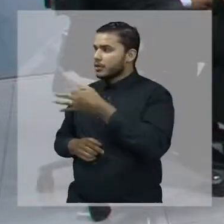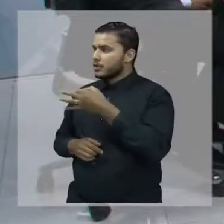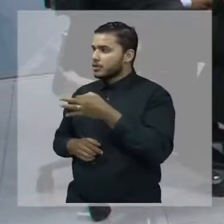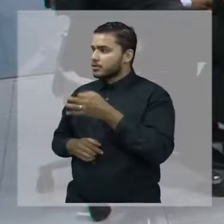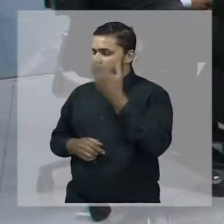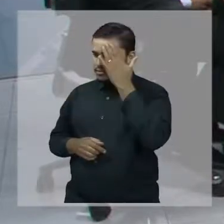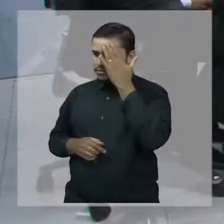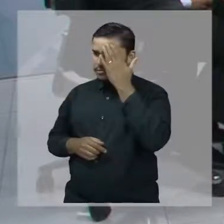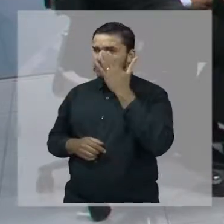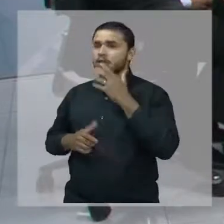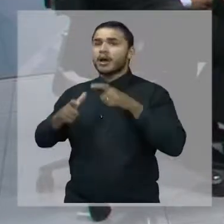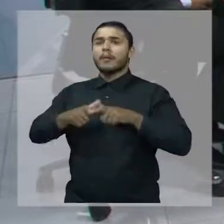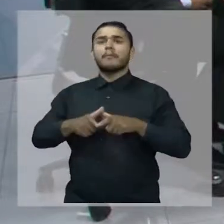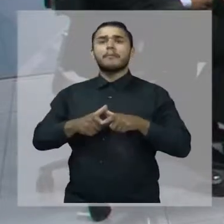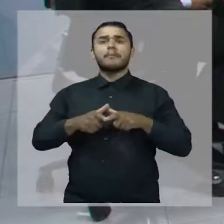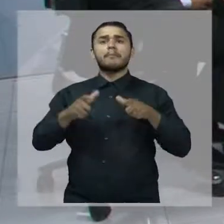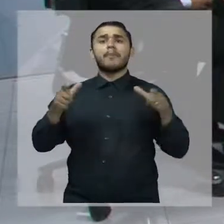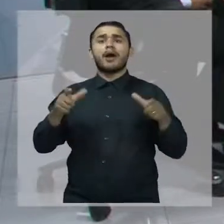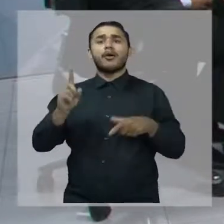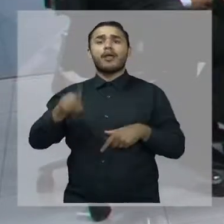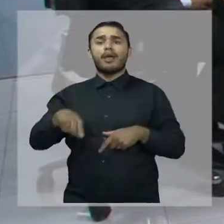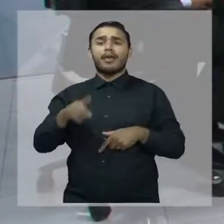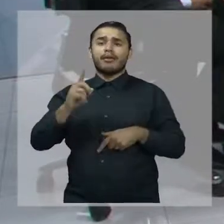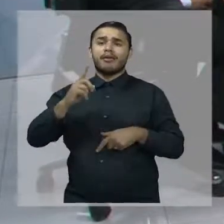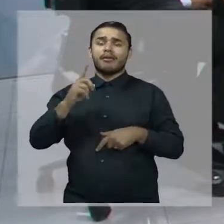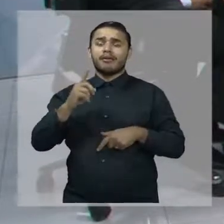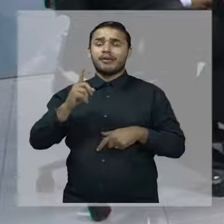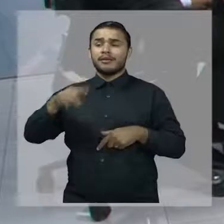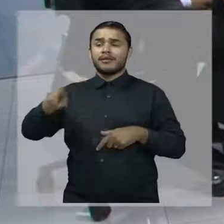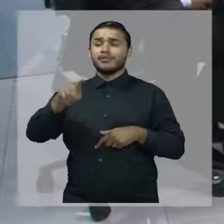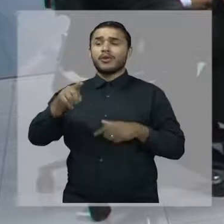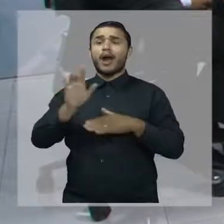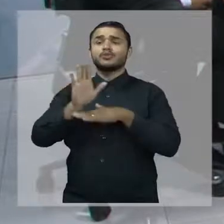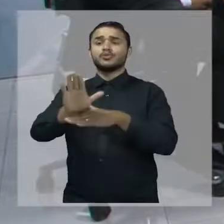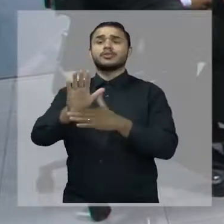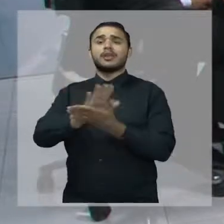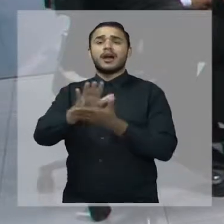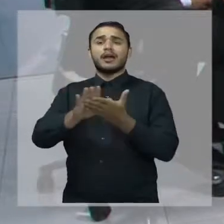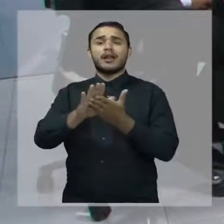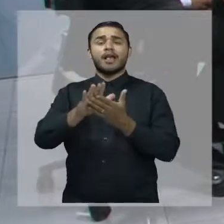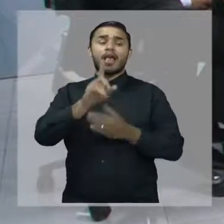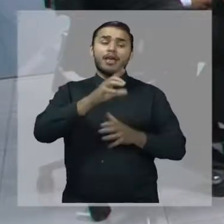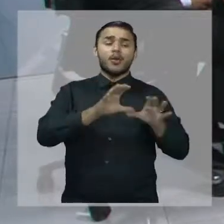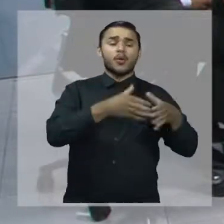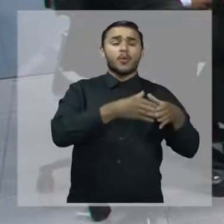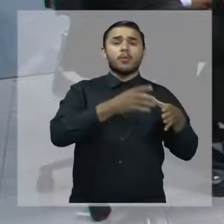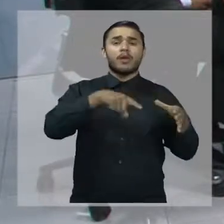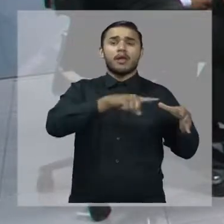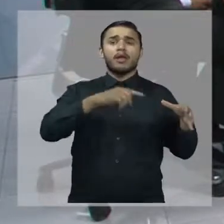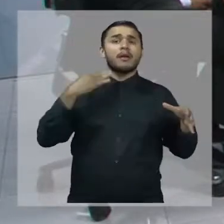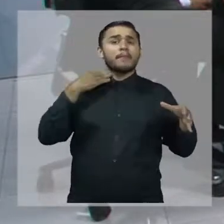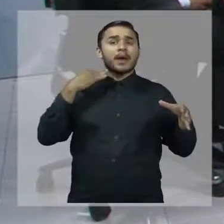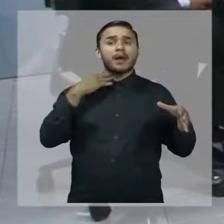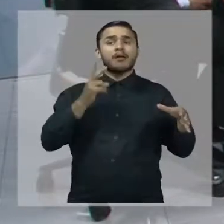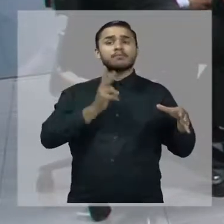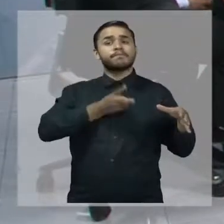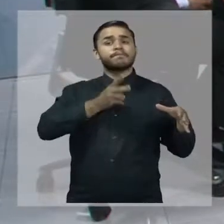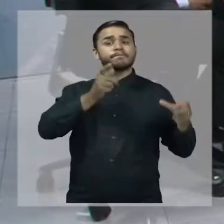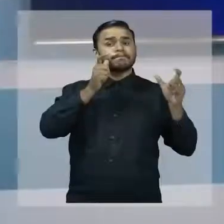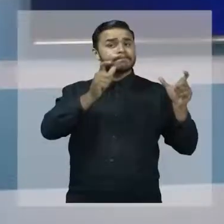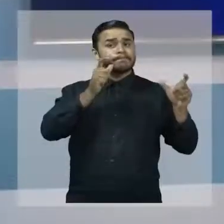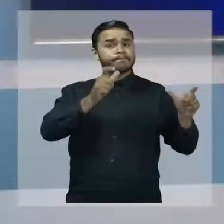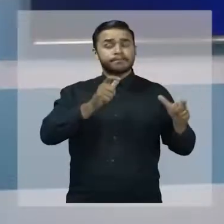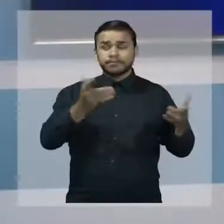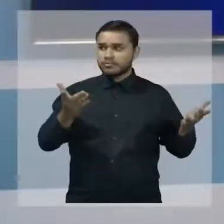segundo a qual há uma prevalência do capital financeiro sobre Perfeito. todo o resto do Brasil. Tranquilo. Né? Doutor